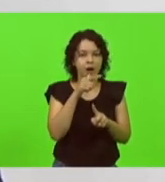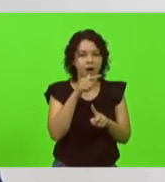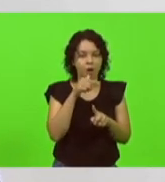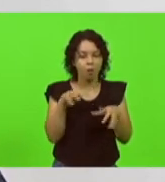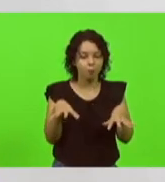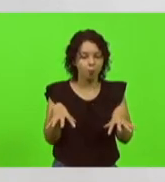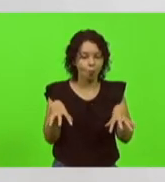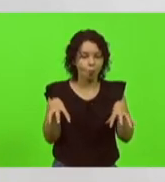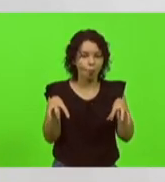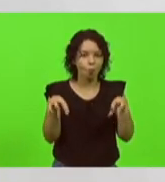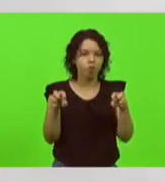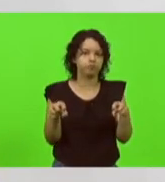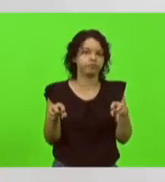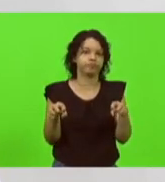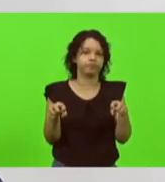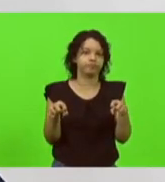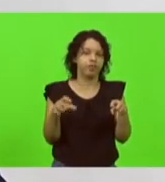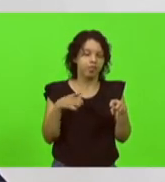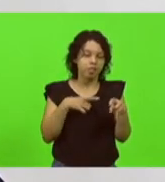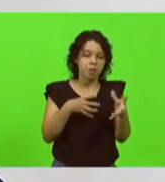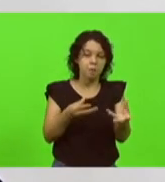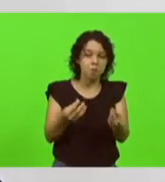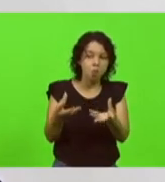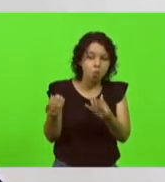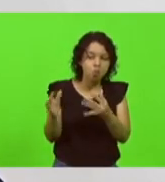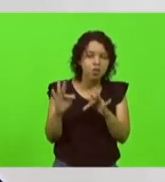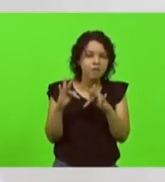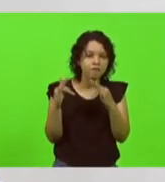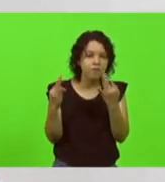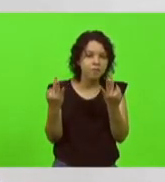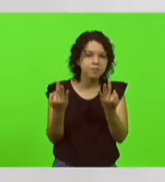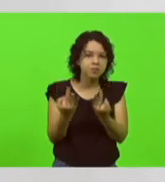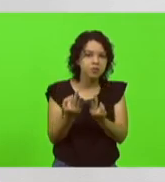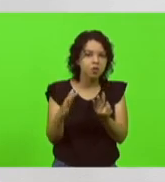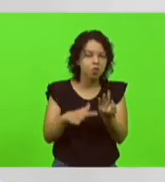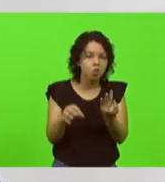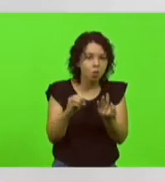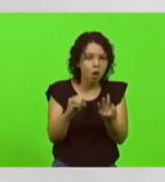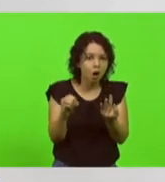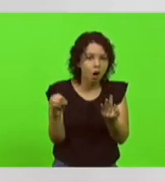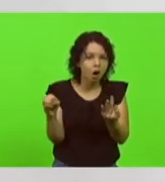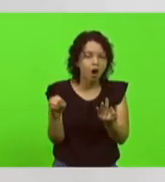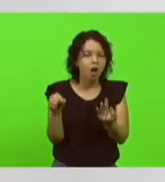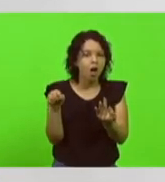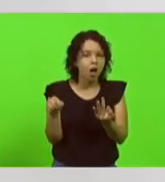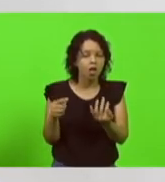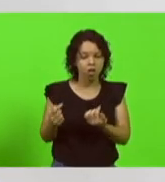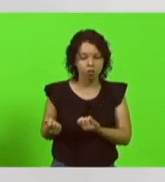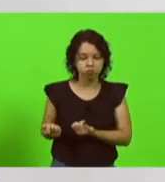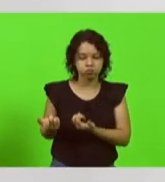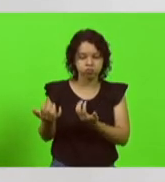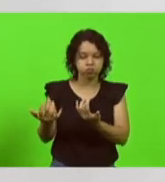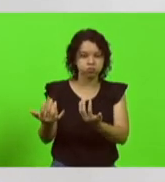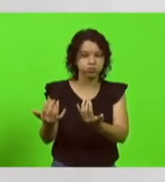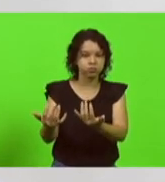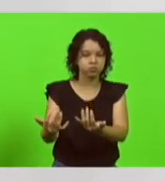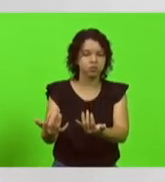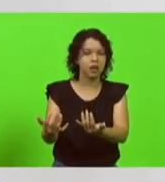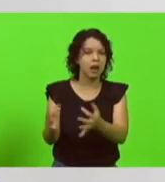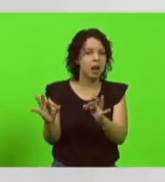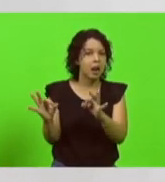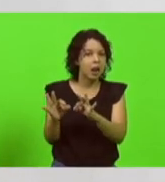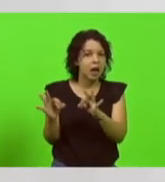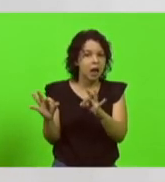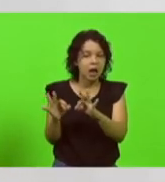famílias do oeste catarinense que não fizeram um grão de soja, um grão de milho, e tiveram que vender as vacas